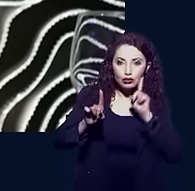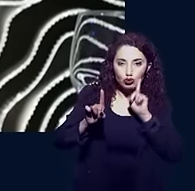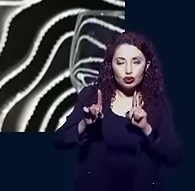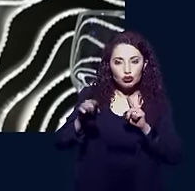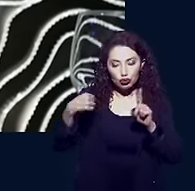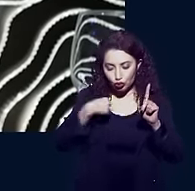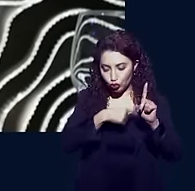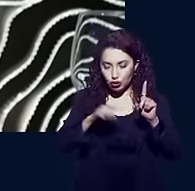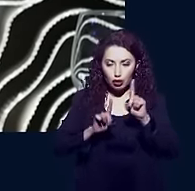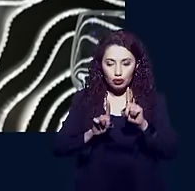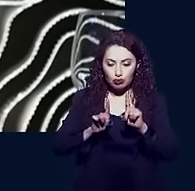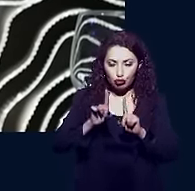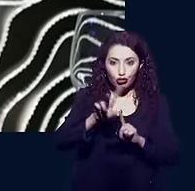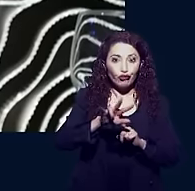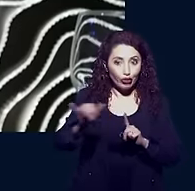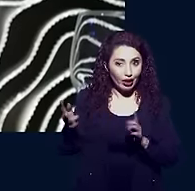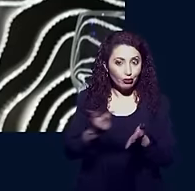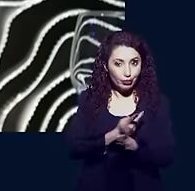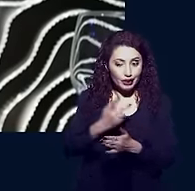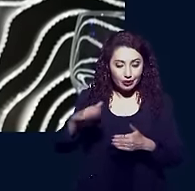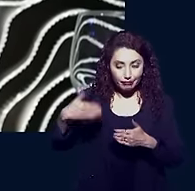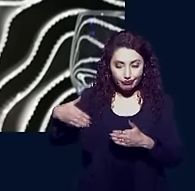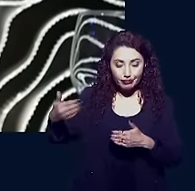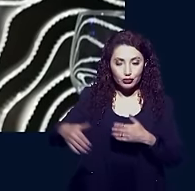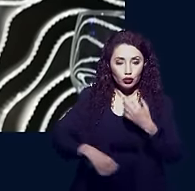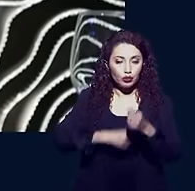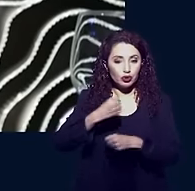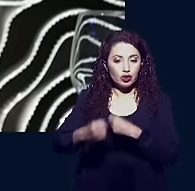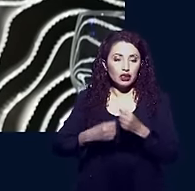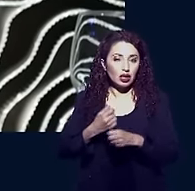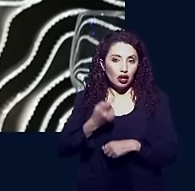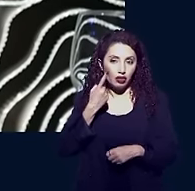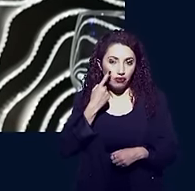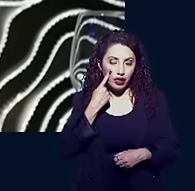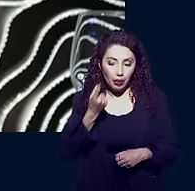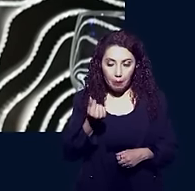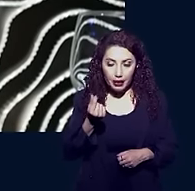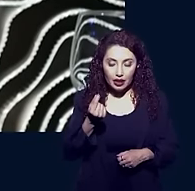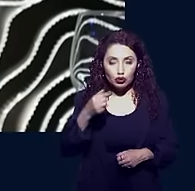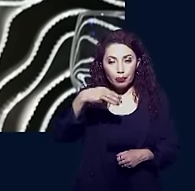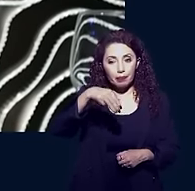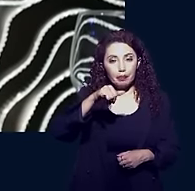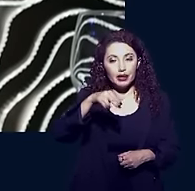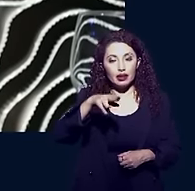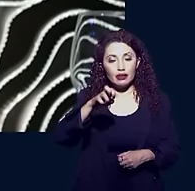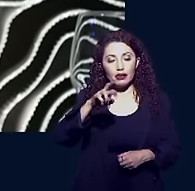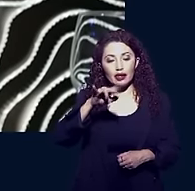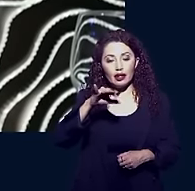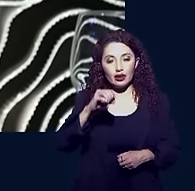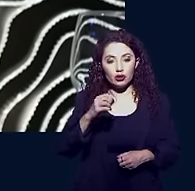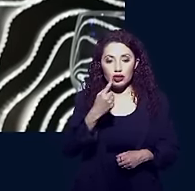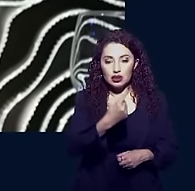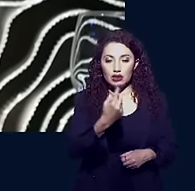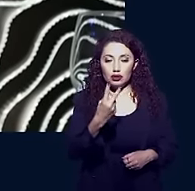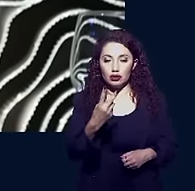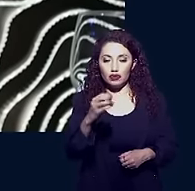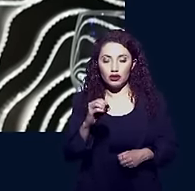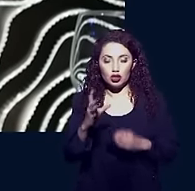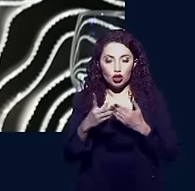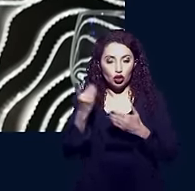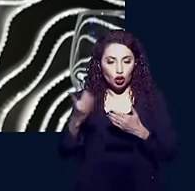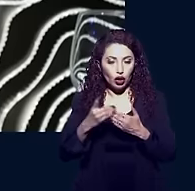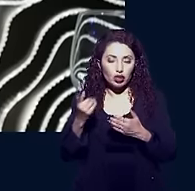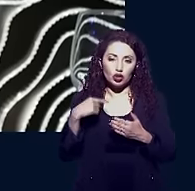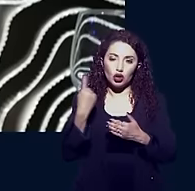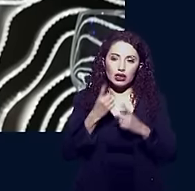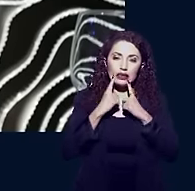acontecer nos próximos anos não é à toa que o preço do minério tá $10 né a gente reclamando do que tá acontecendo na China